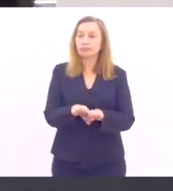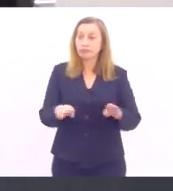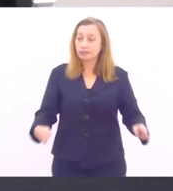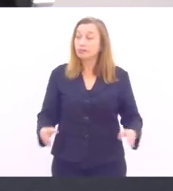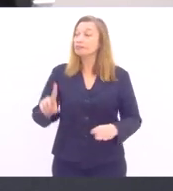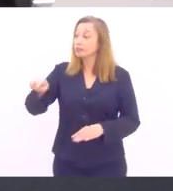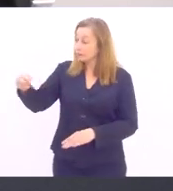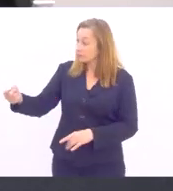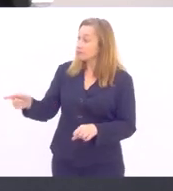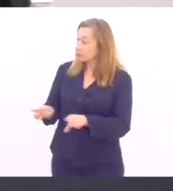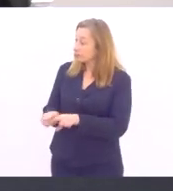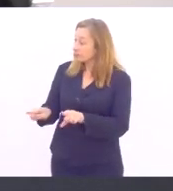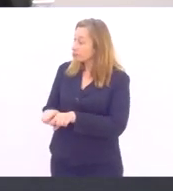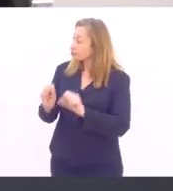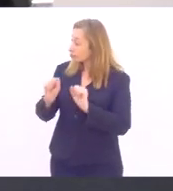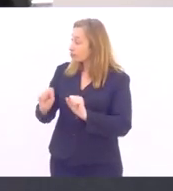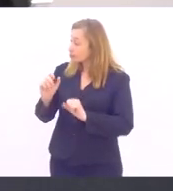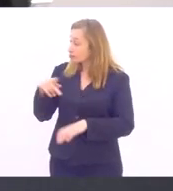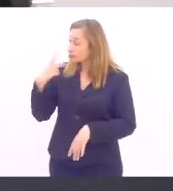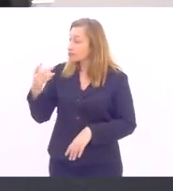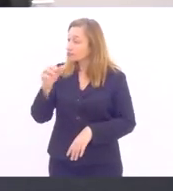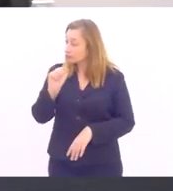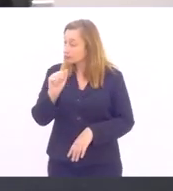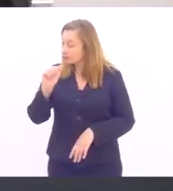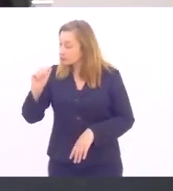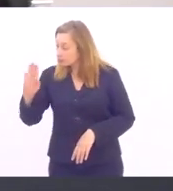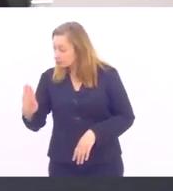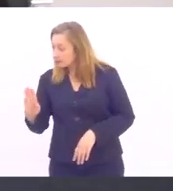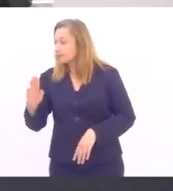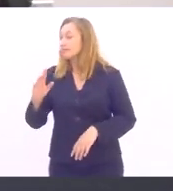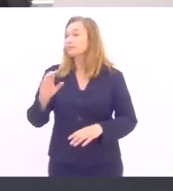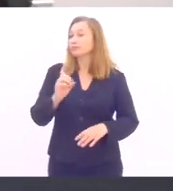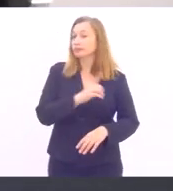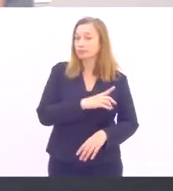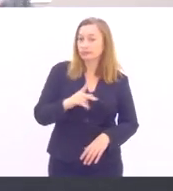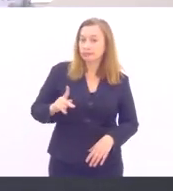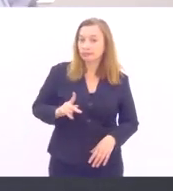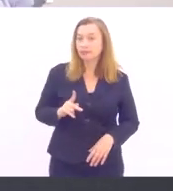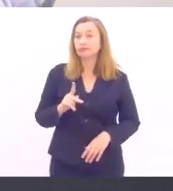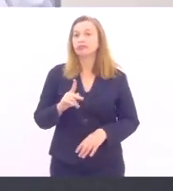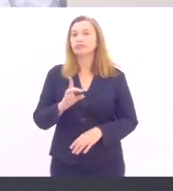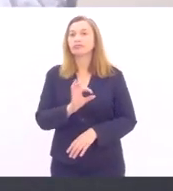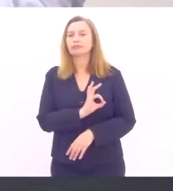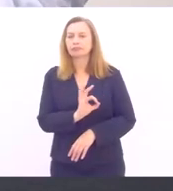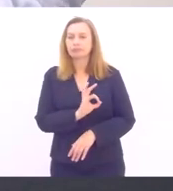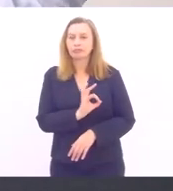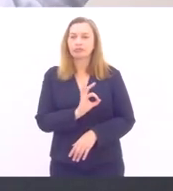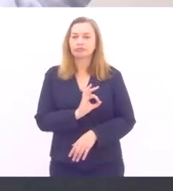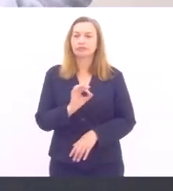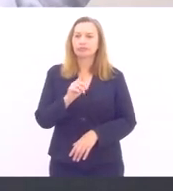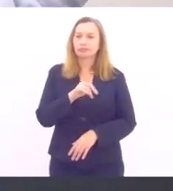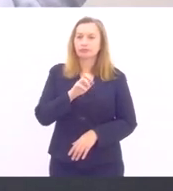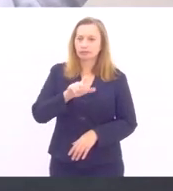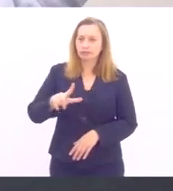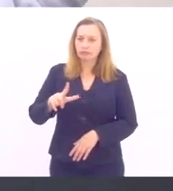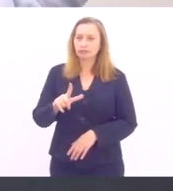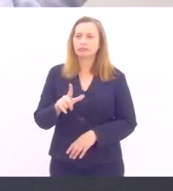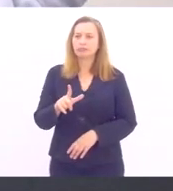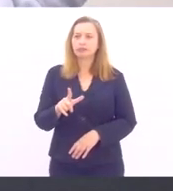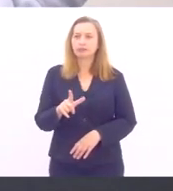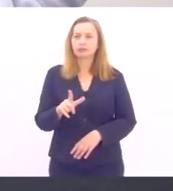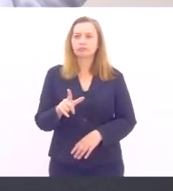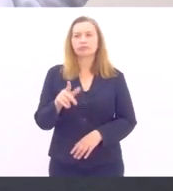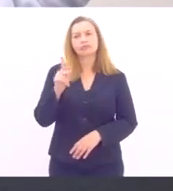poderão falar, assim como da OAB, da Defensoria, da Polícia Civil, etc, etc. Então, cabe à